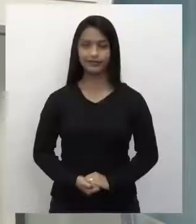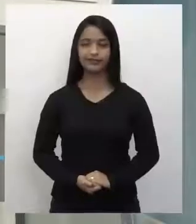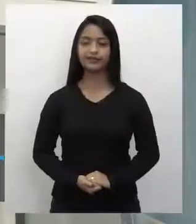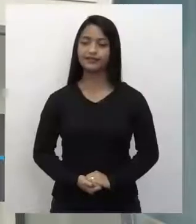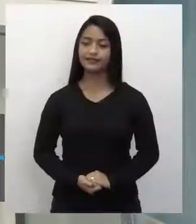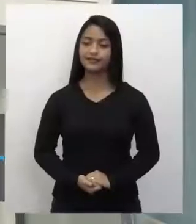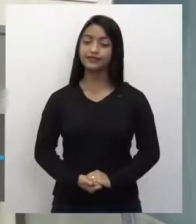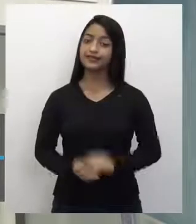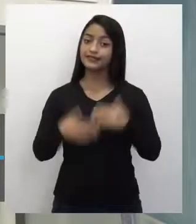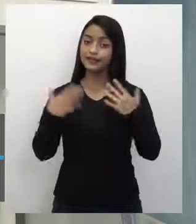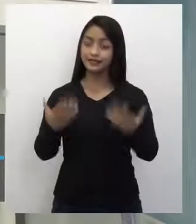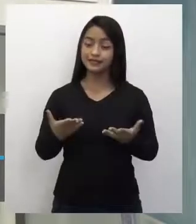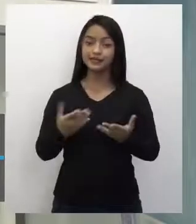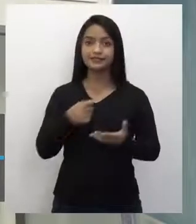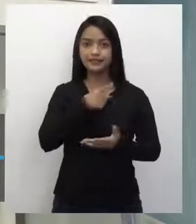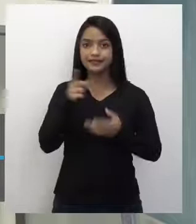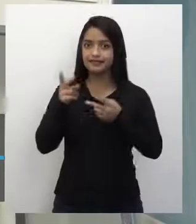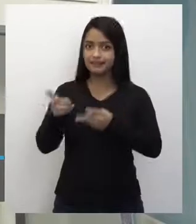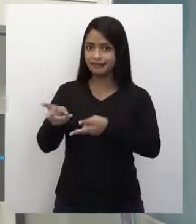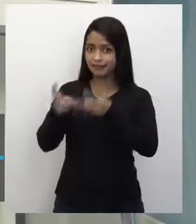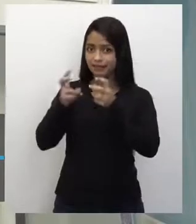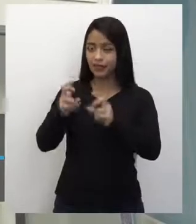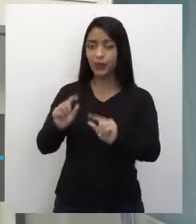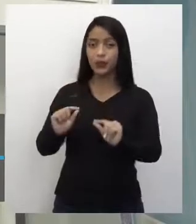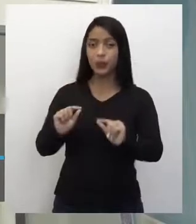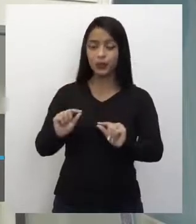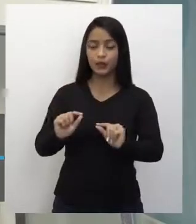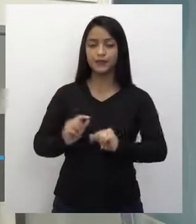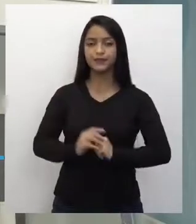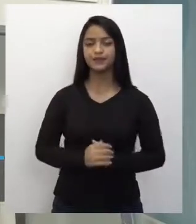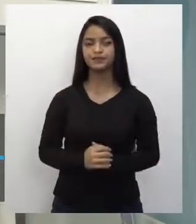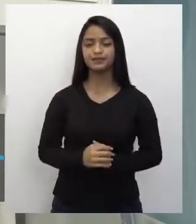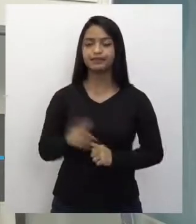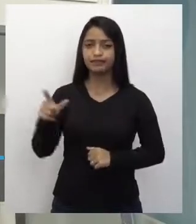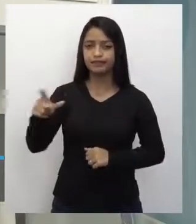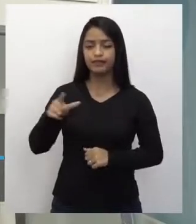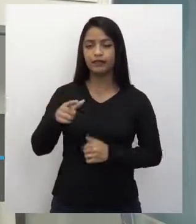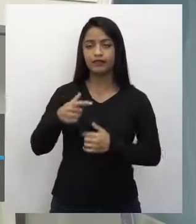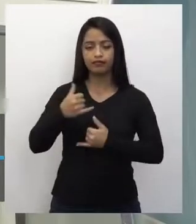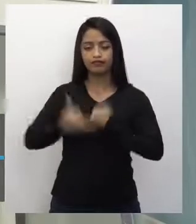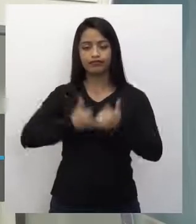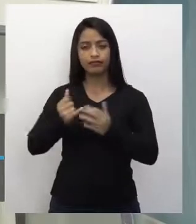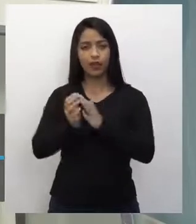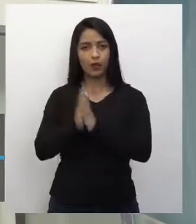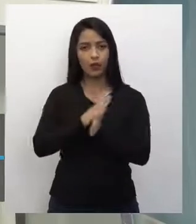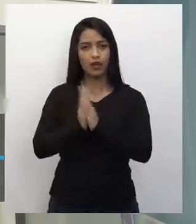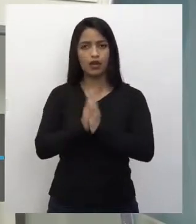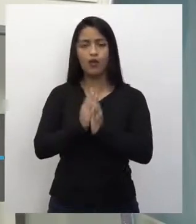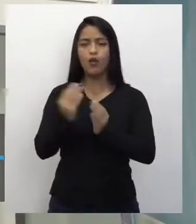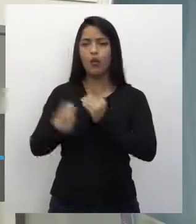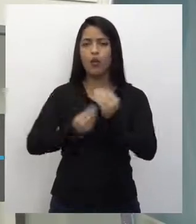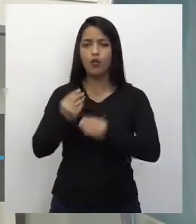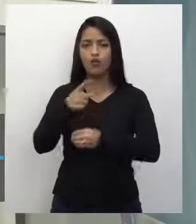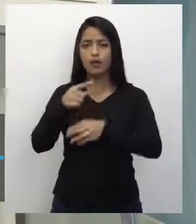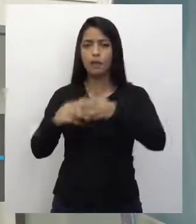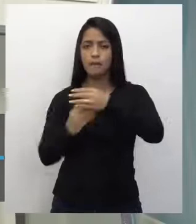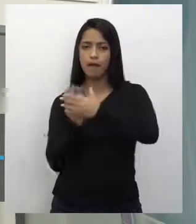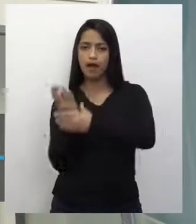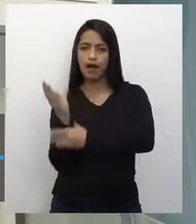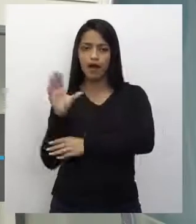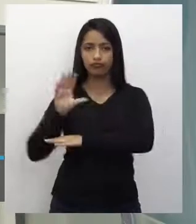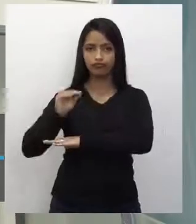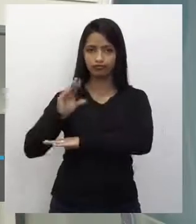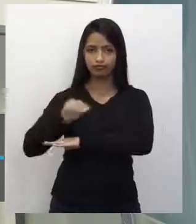Bom, turma, vocês observaram que esse tipo de bonecos era fantoche, aqueles que você coloca a mãozinha. O que a gente